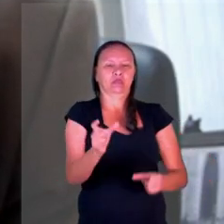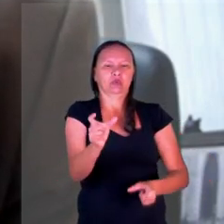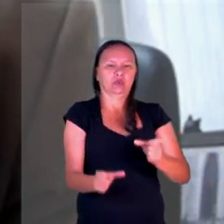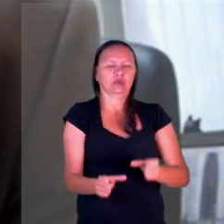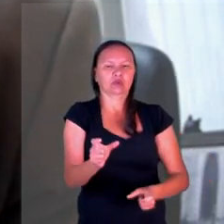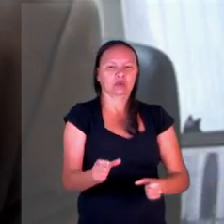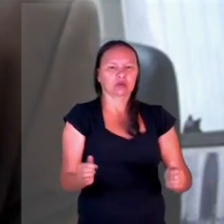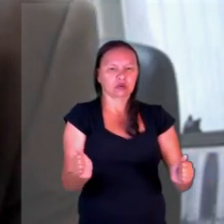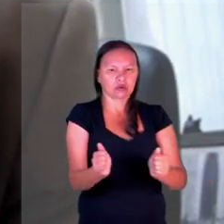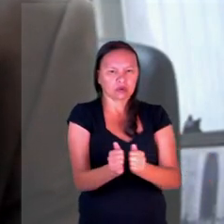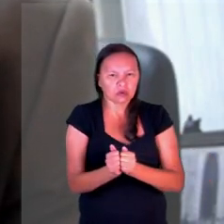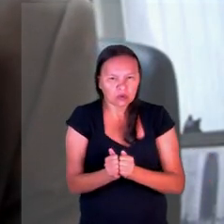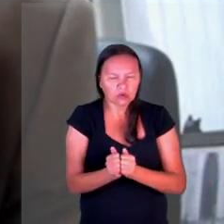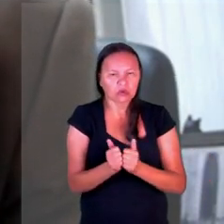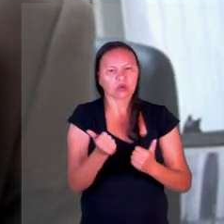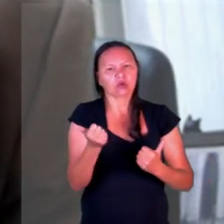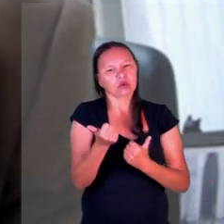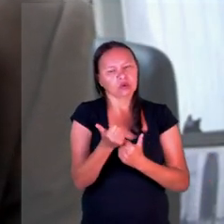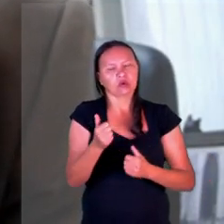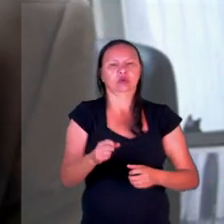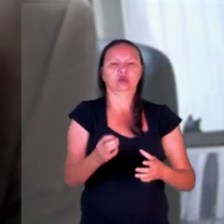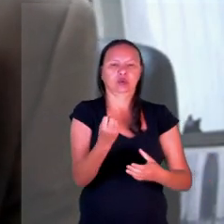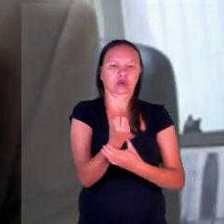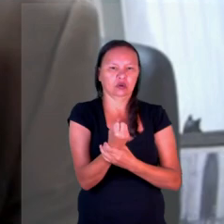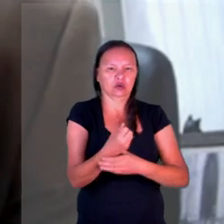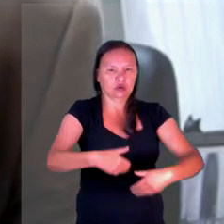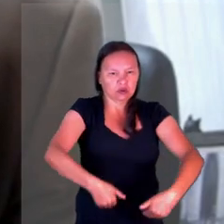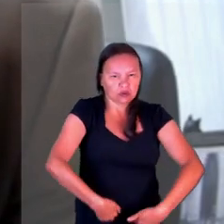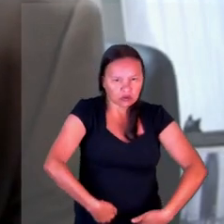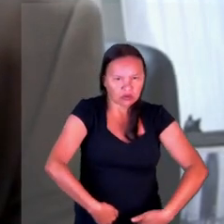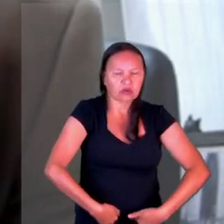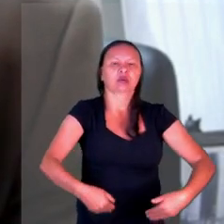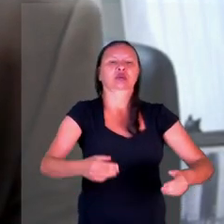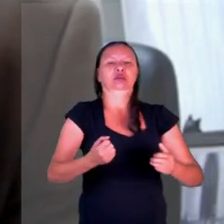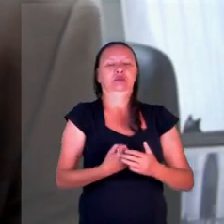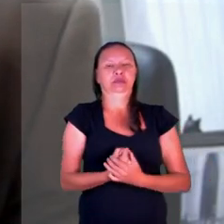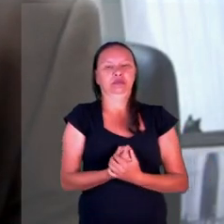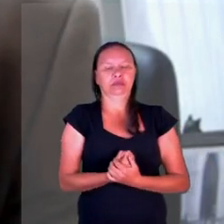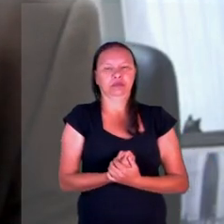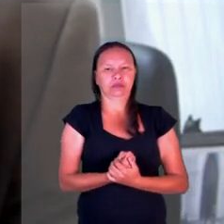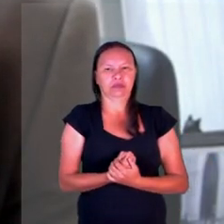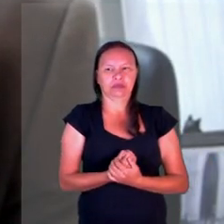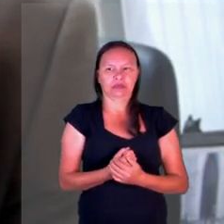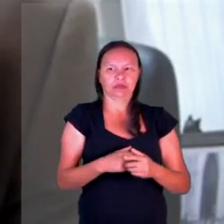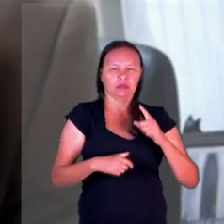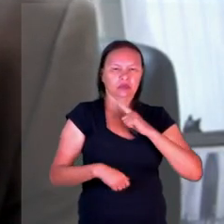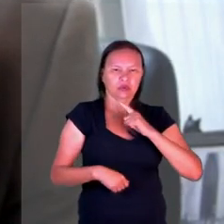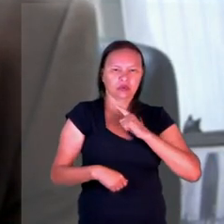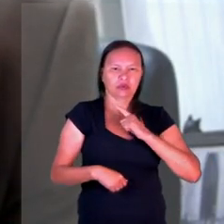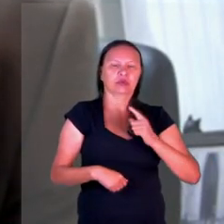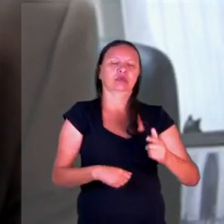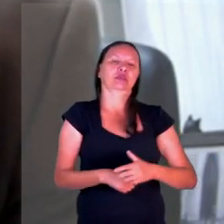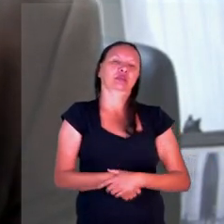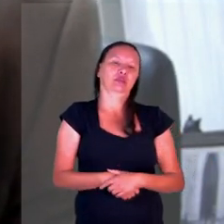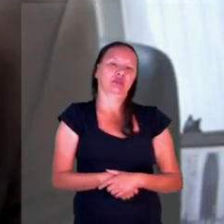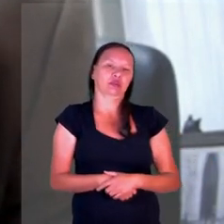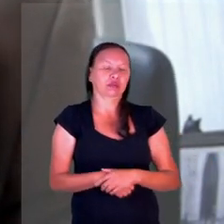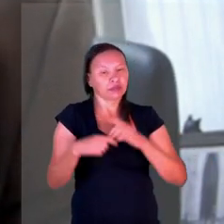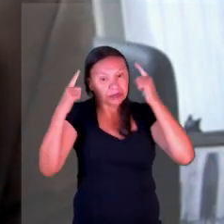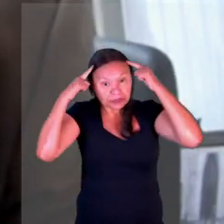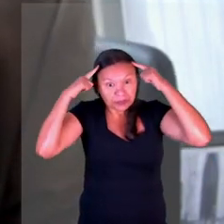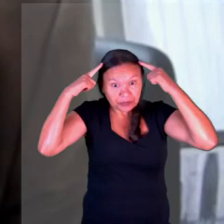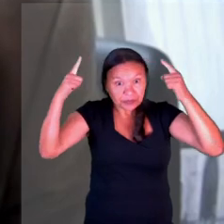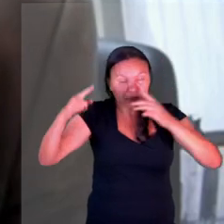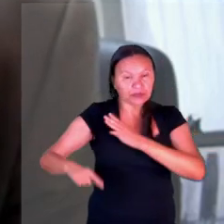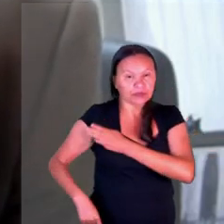encontram em situação de insegurança entar né E que tivesse então na na na mente no no